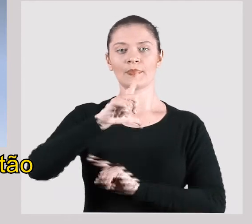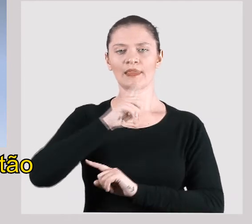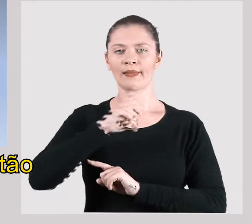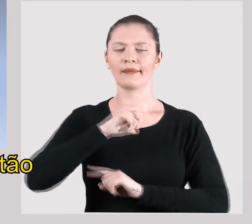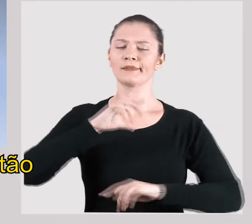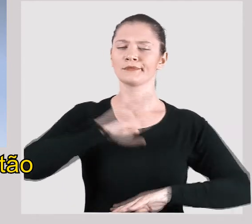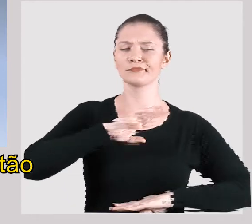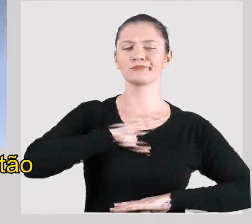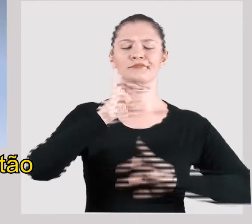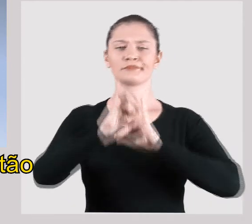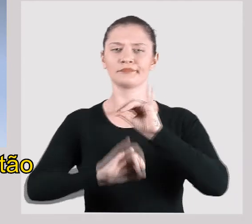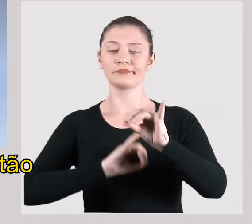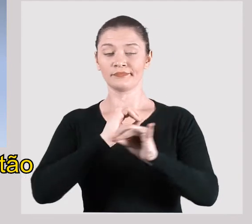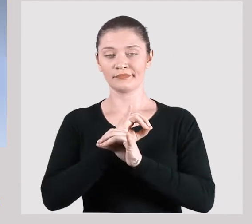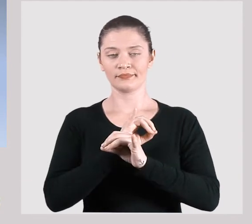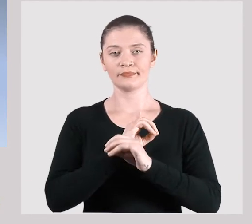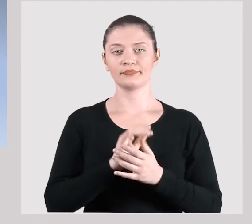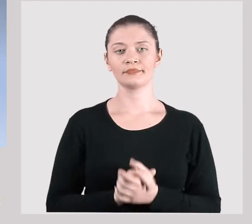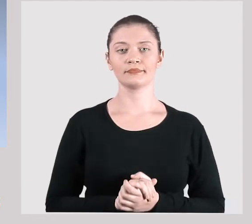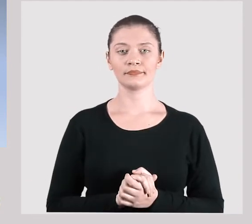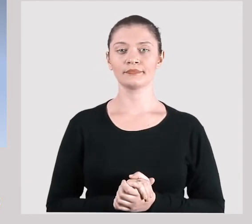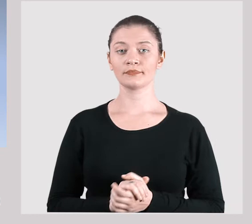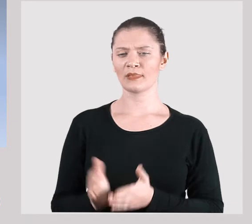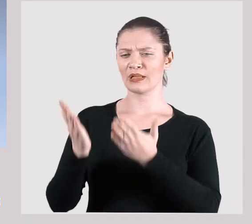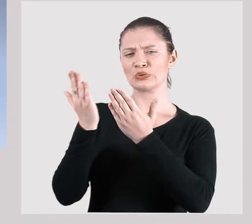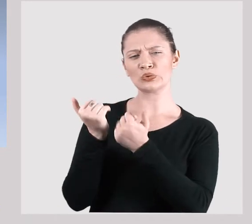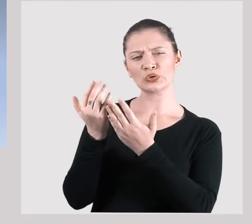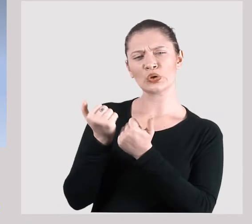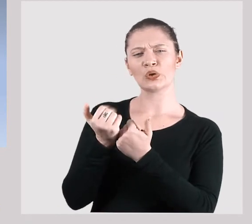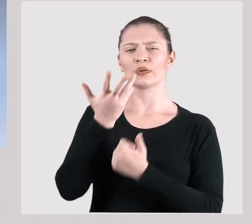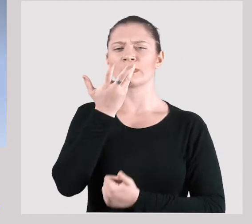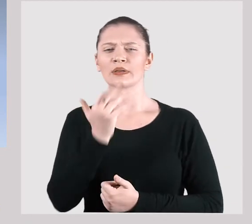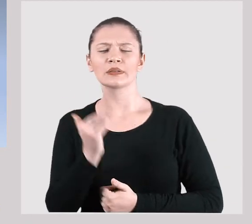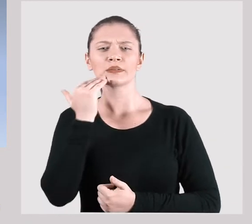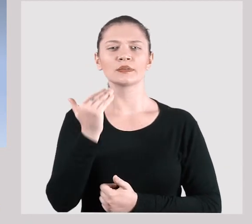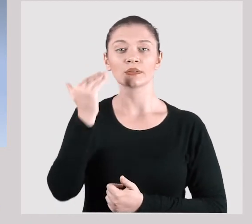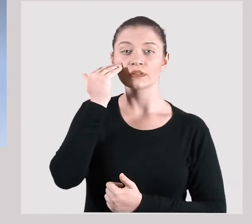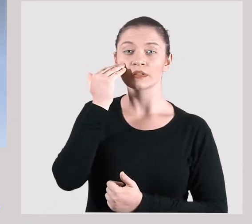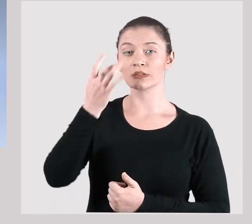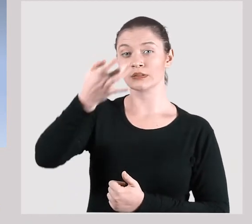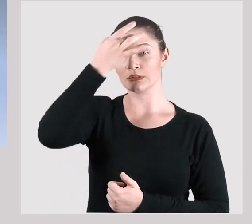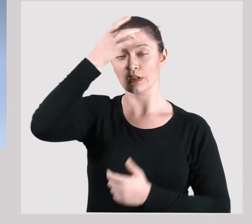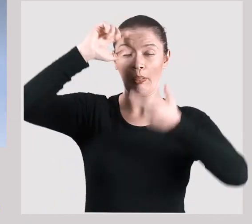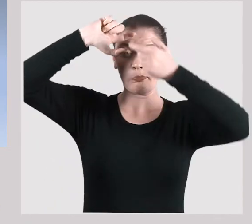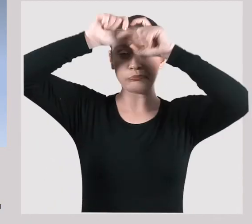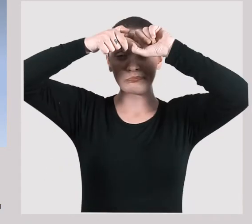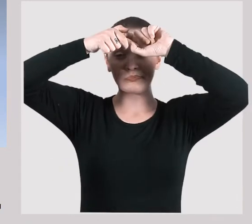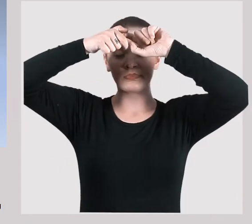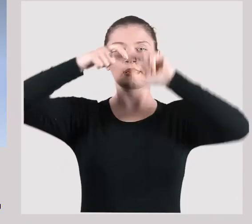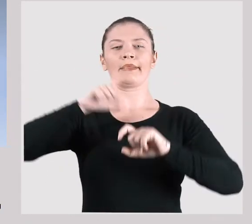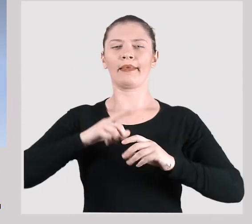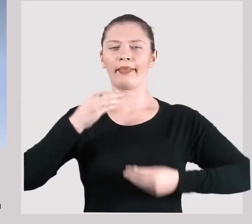da internet e os jovens estão com crianças e adolescentes com muitos transtornos mentais, né? Então depressão,